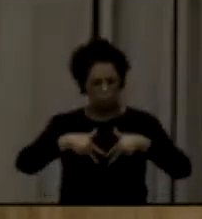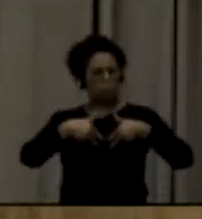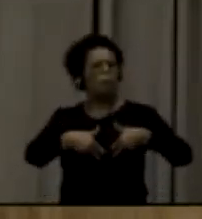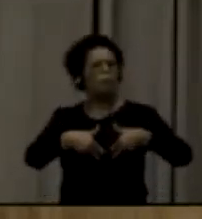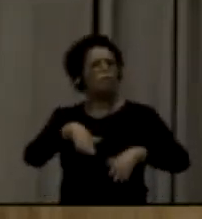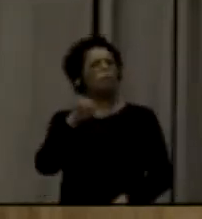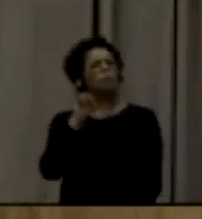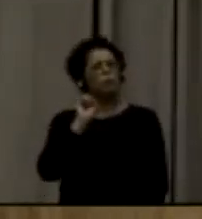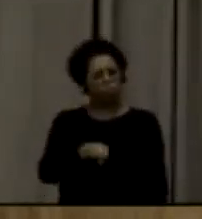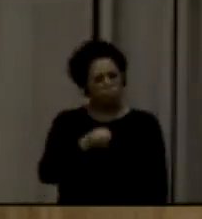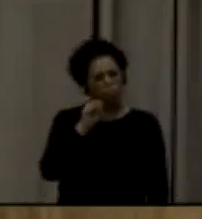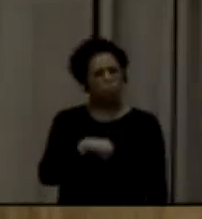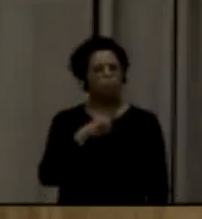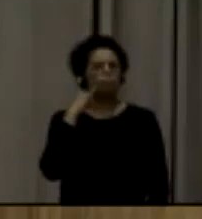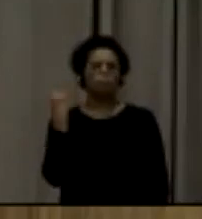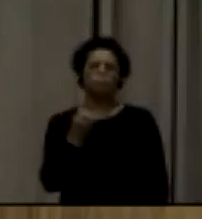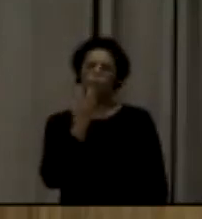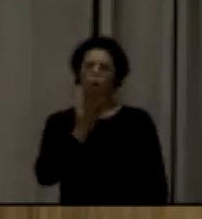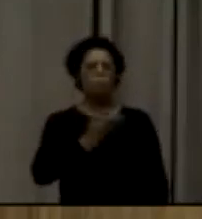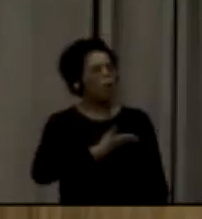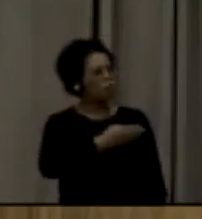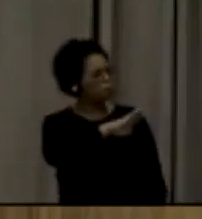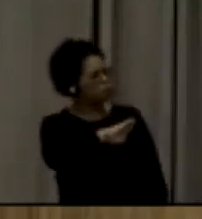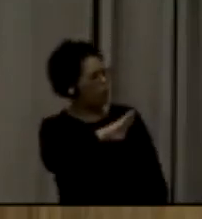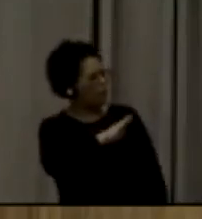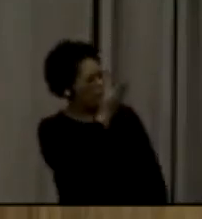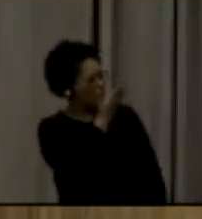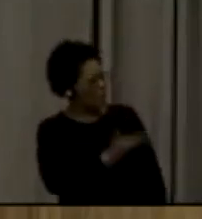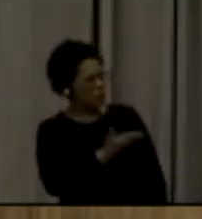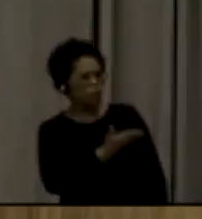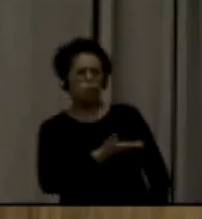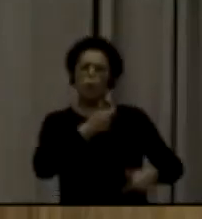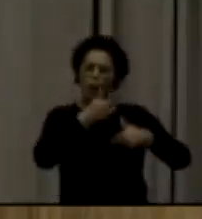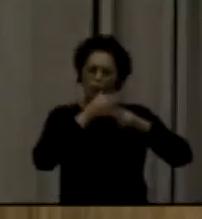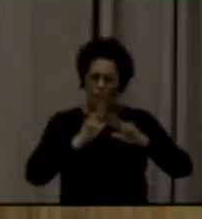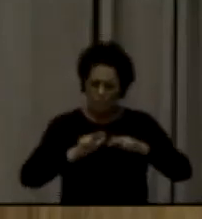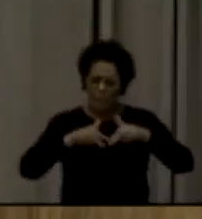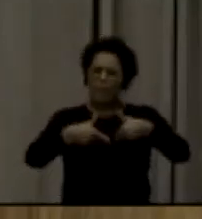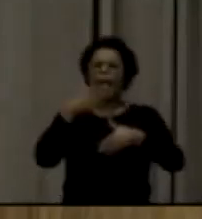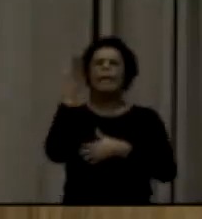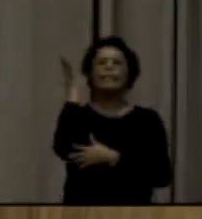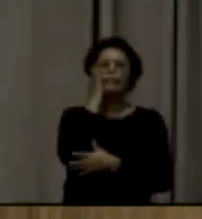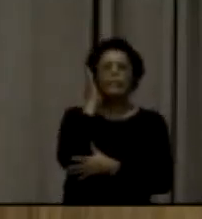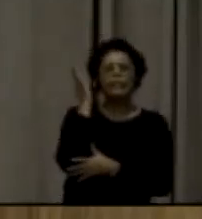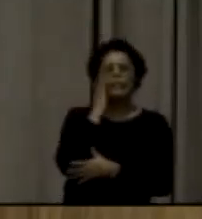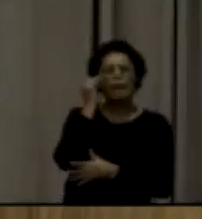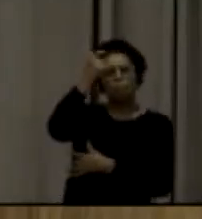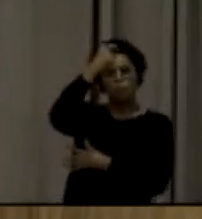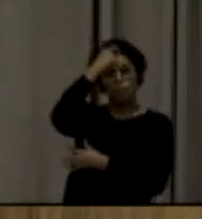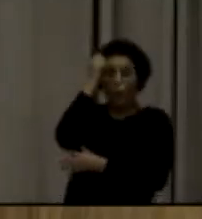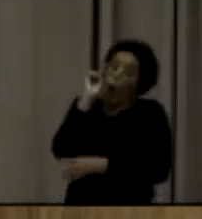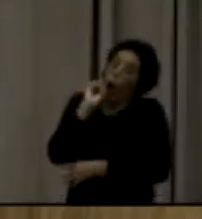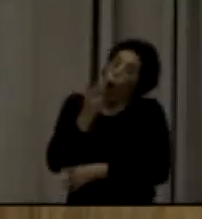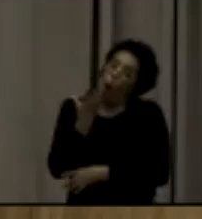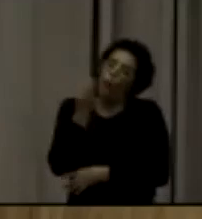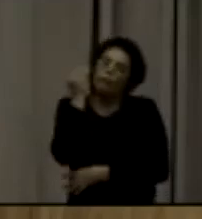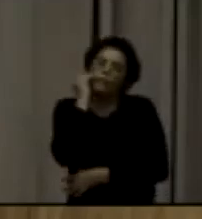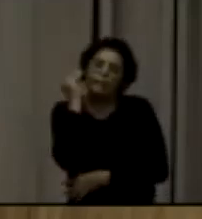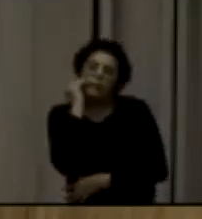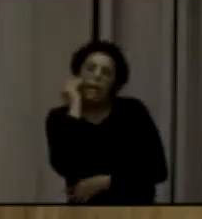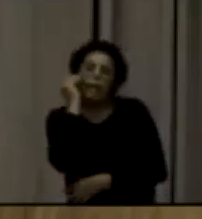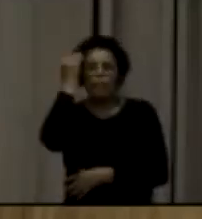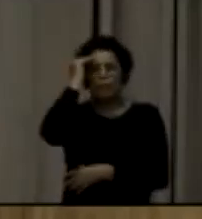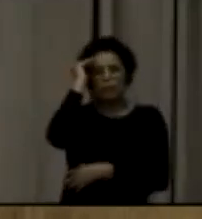são importantes, porque o colega disse, mais comunidade. E o militante sabe, ou pelo menos tenta compreender o que